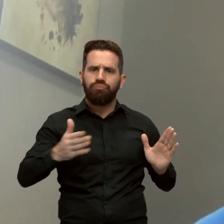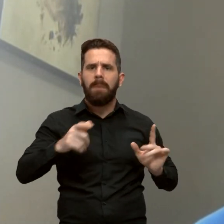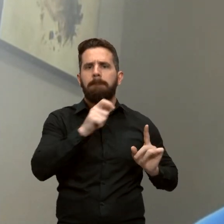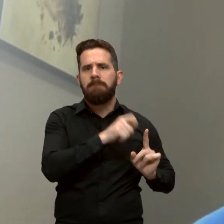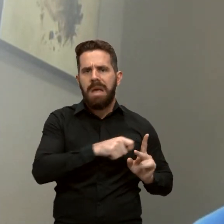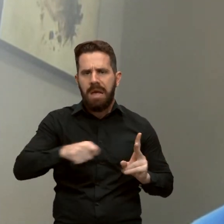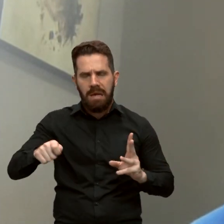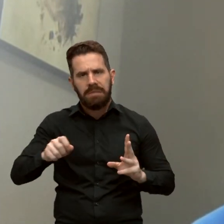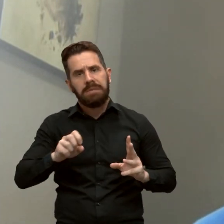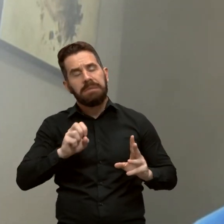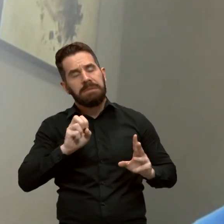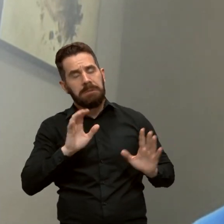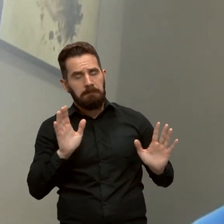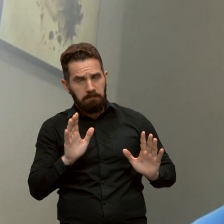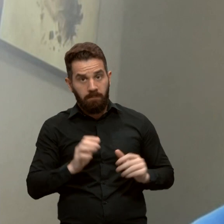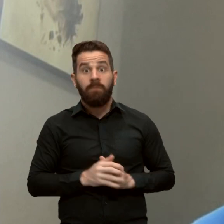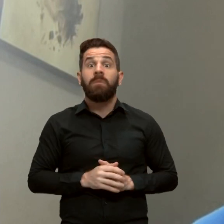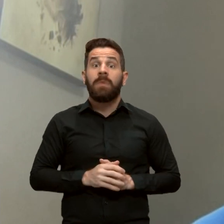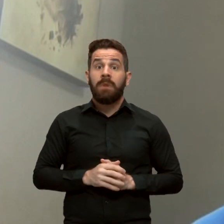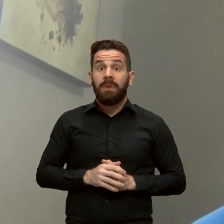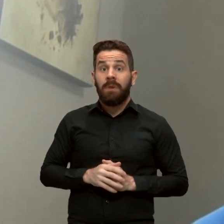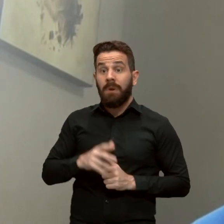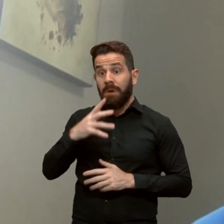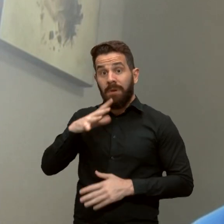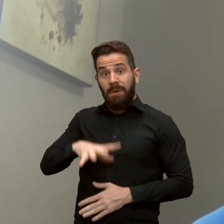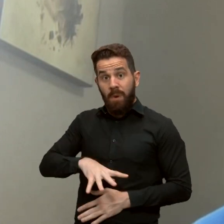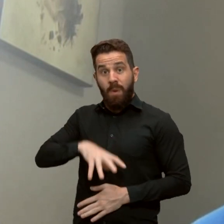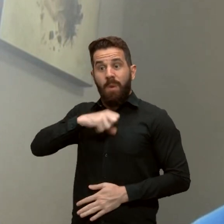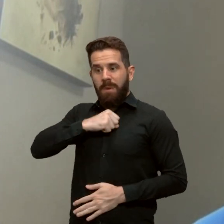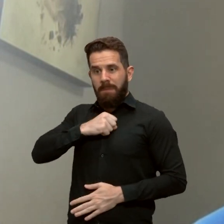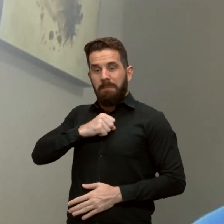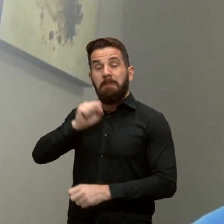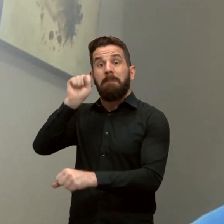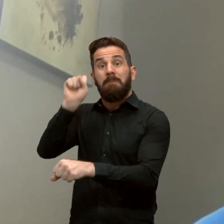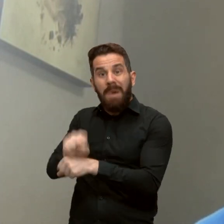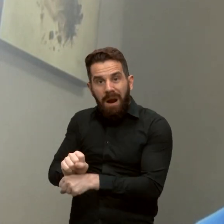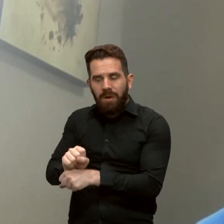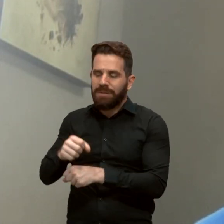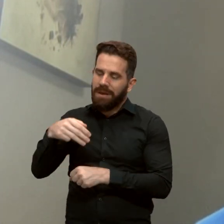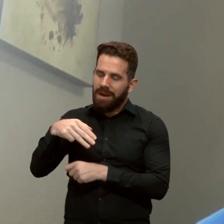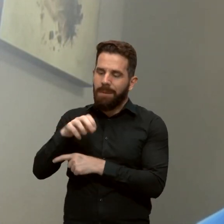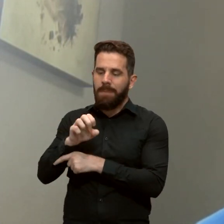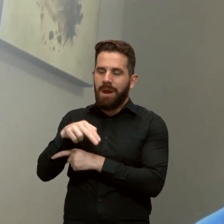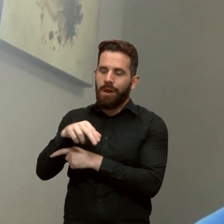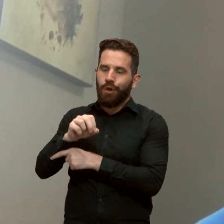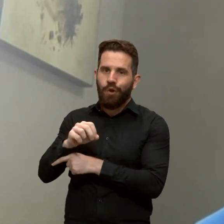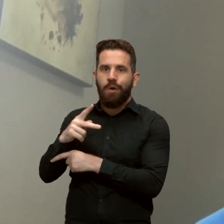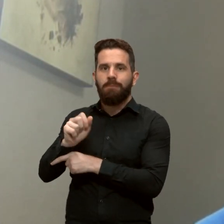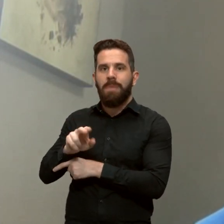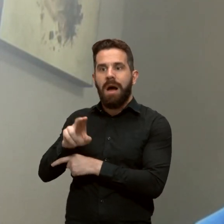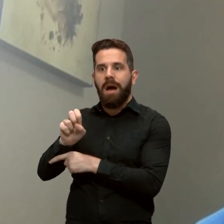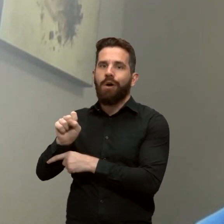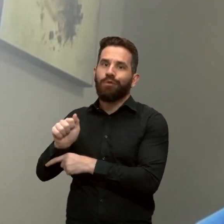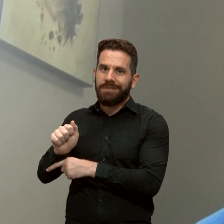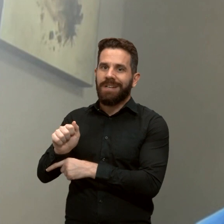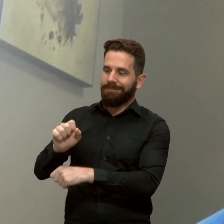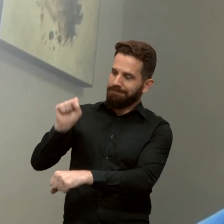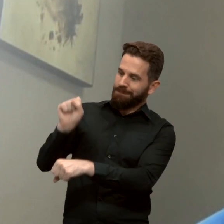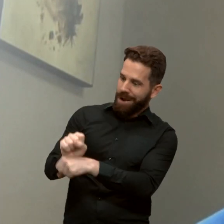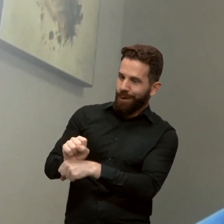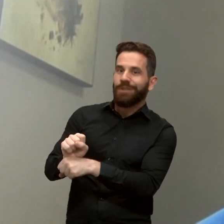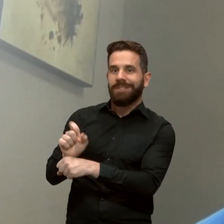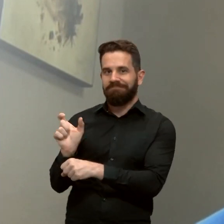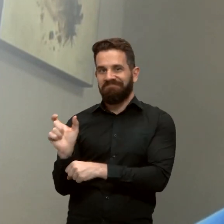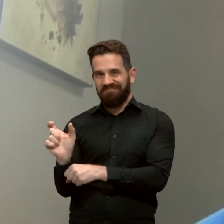E a menopausa nada mais é do que, exatamente como o nome diz, né? A pausa dessas menstruações. É sempre um diagnóstico